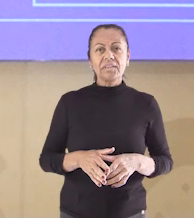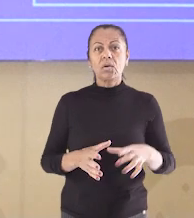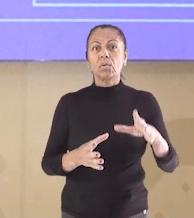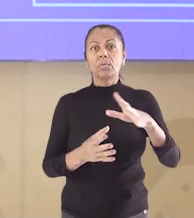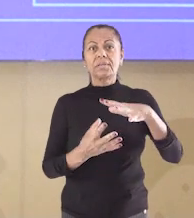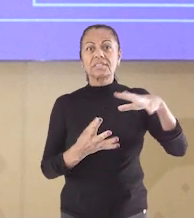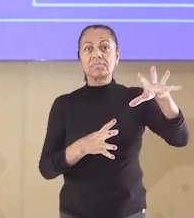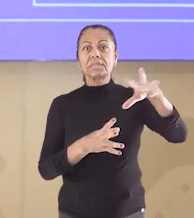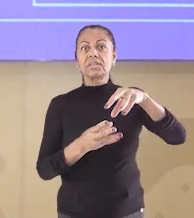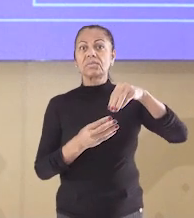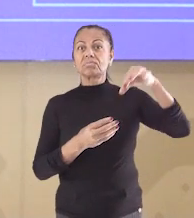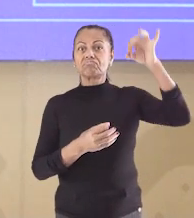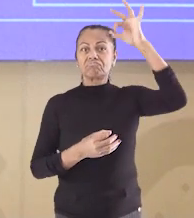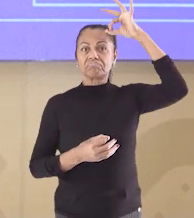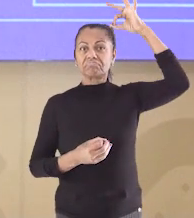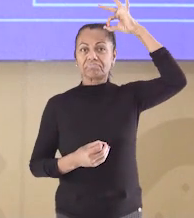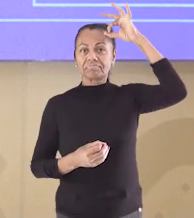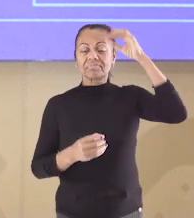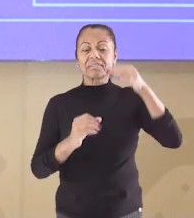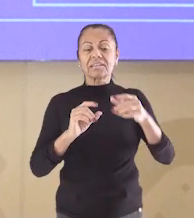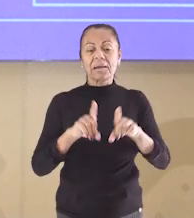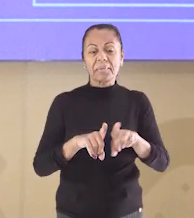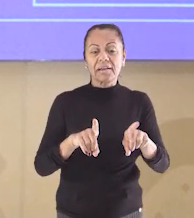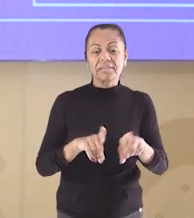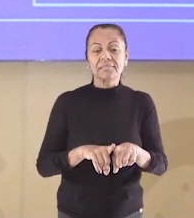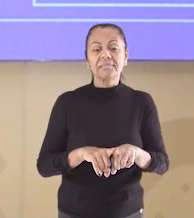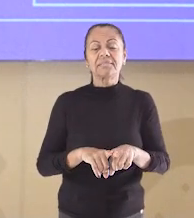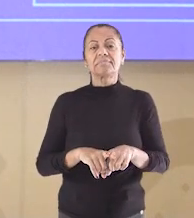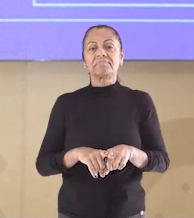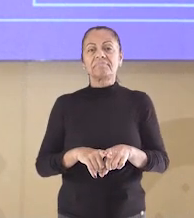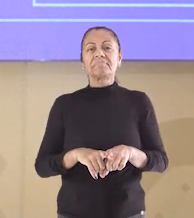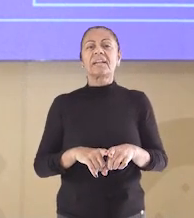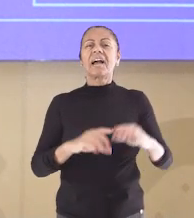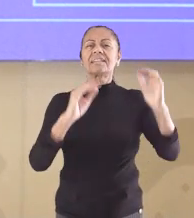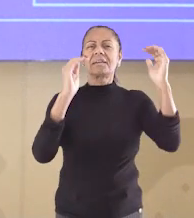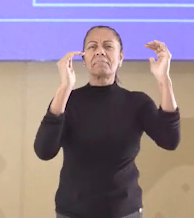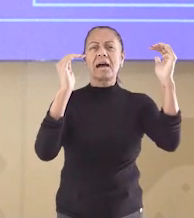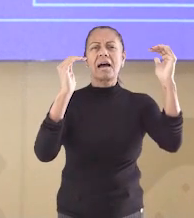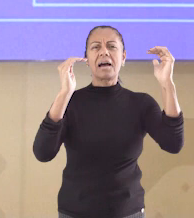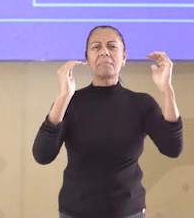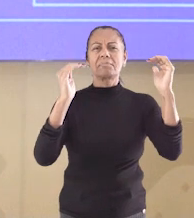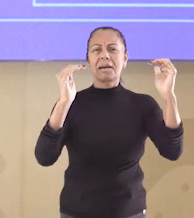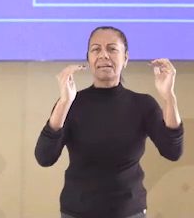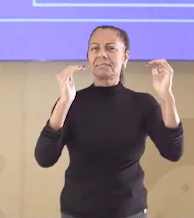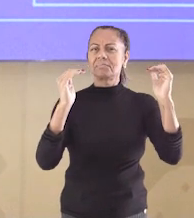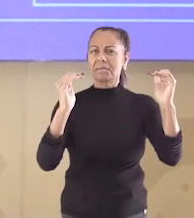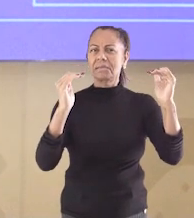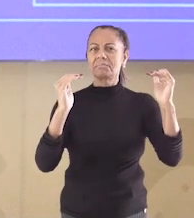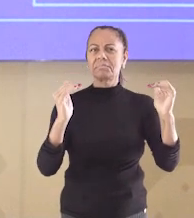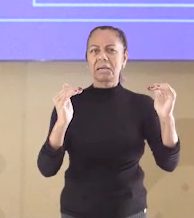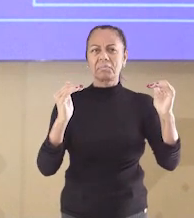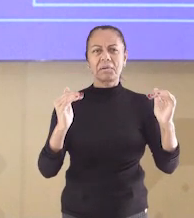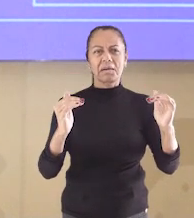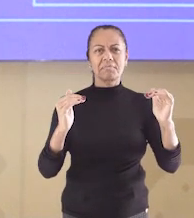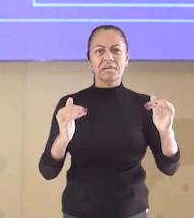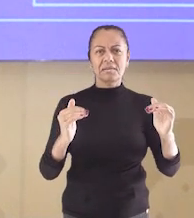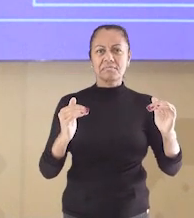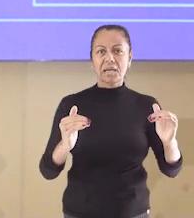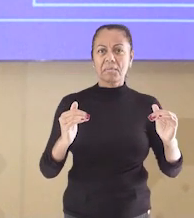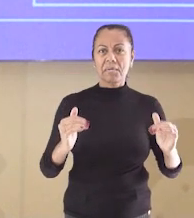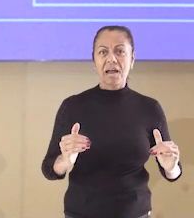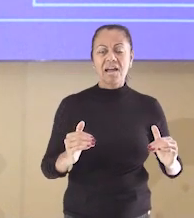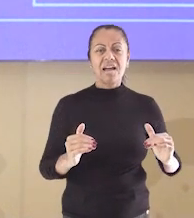cristianismo, a Bíblia; o espiritismo, Codificação Espírita; o hinduísmo, Vedas;